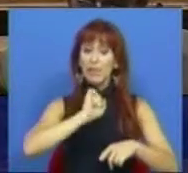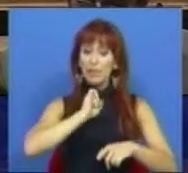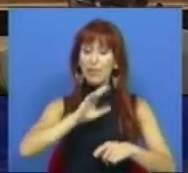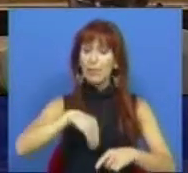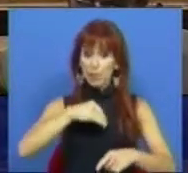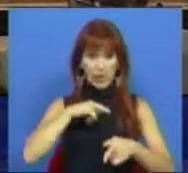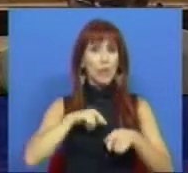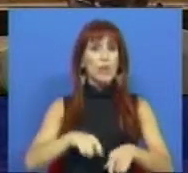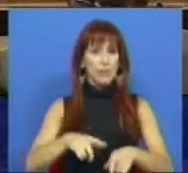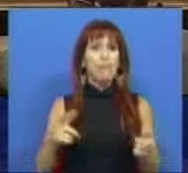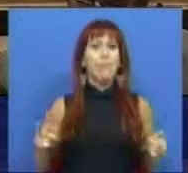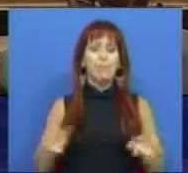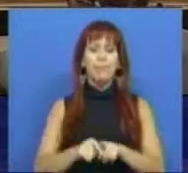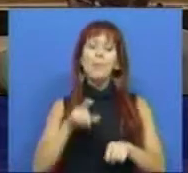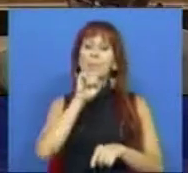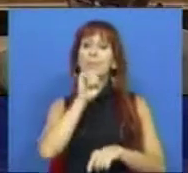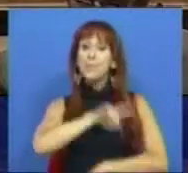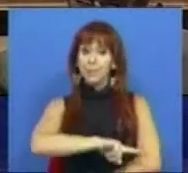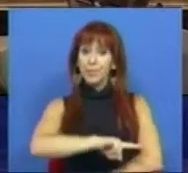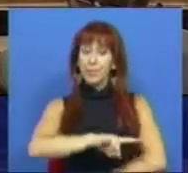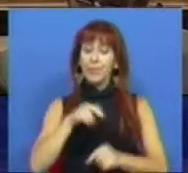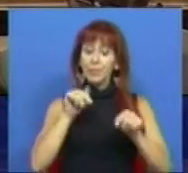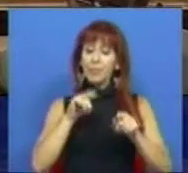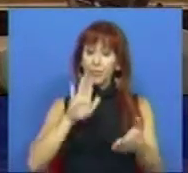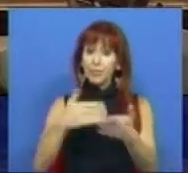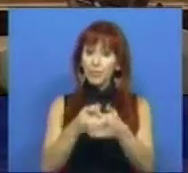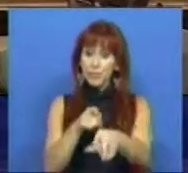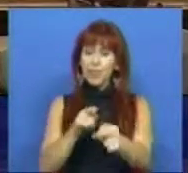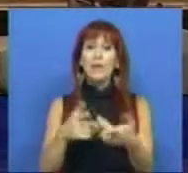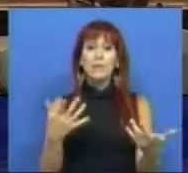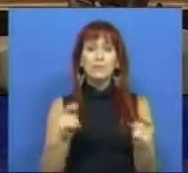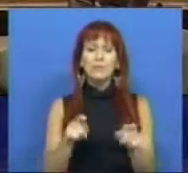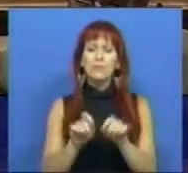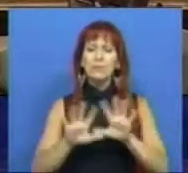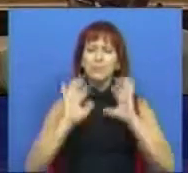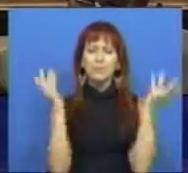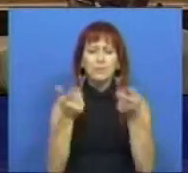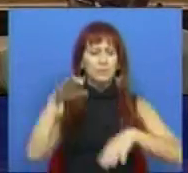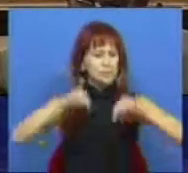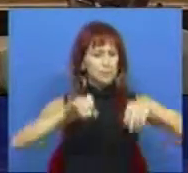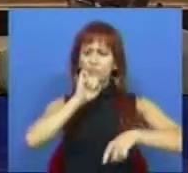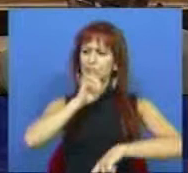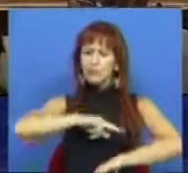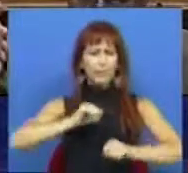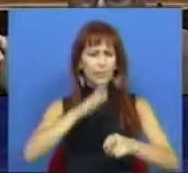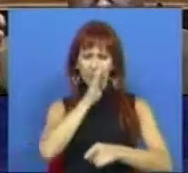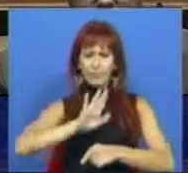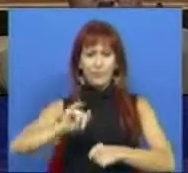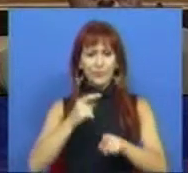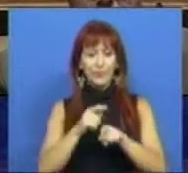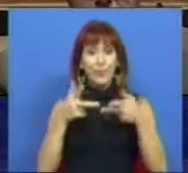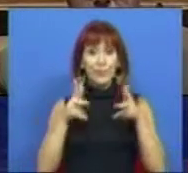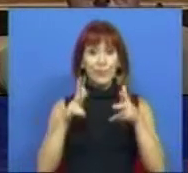nossa preocupação com a possibilidade dessa proposta deixar uma ampla margem de manobra para a aplicação